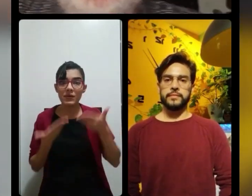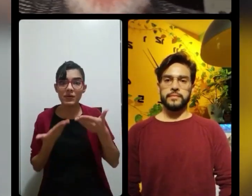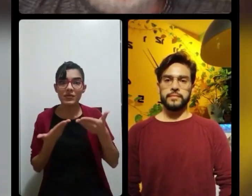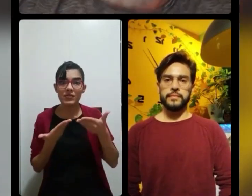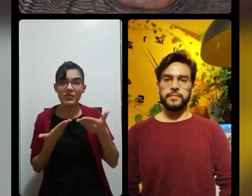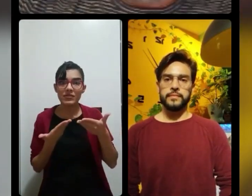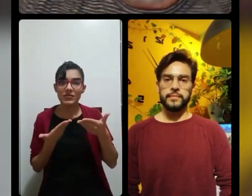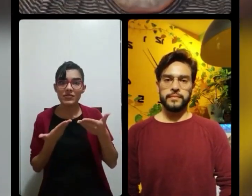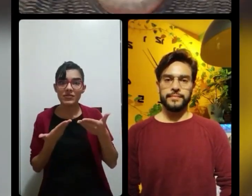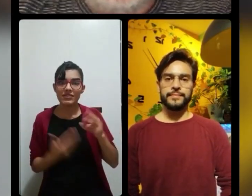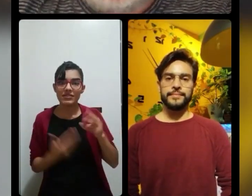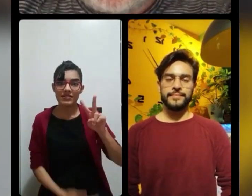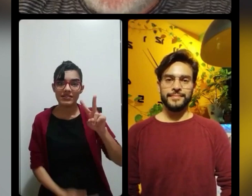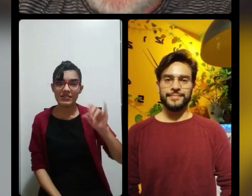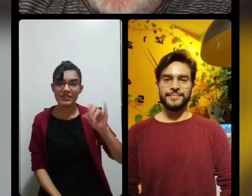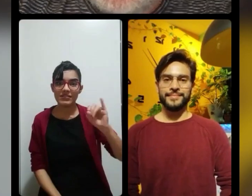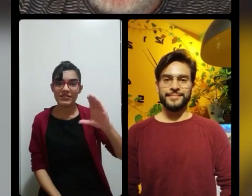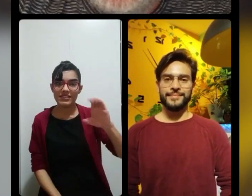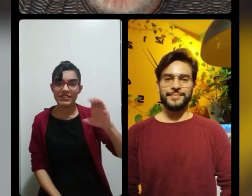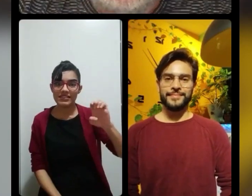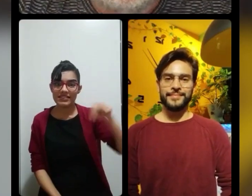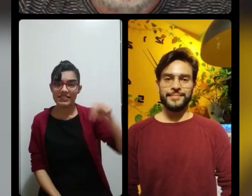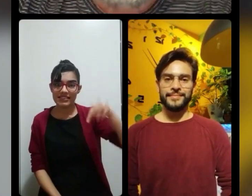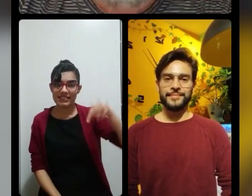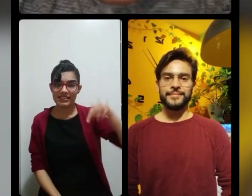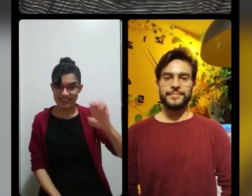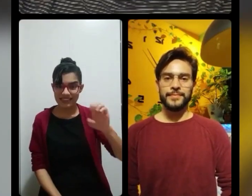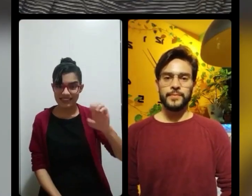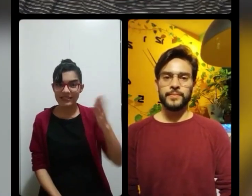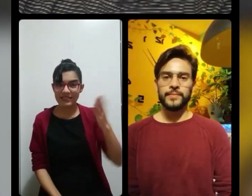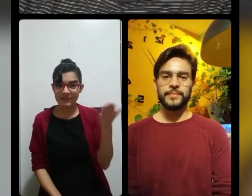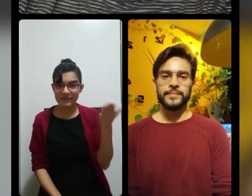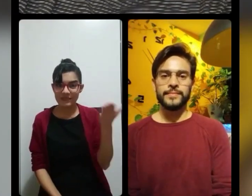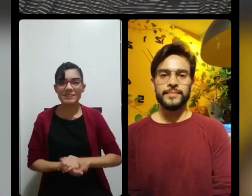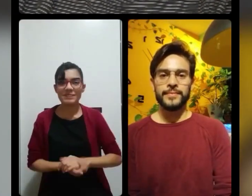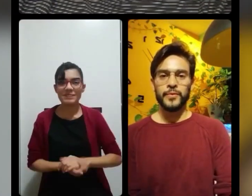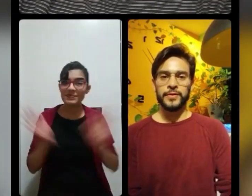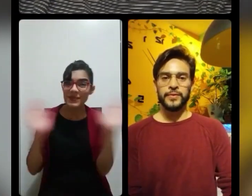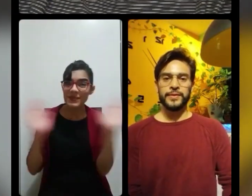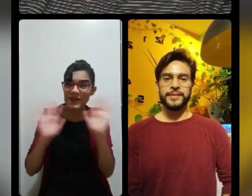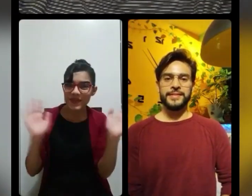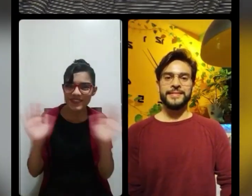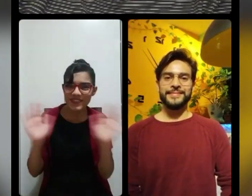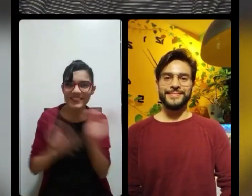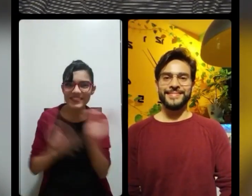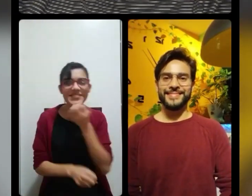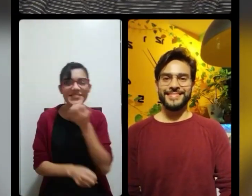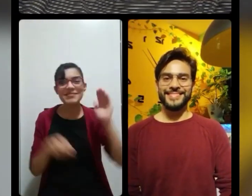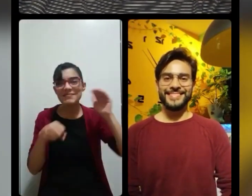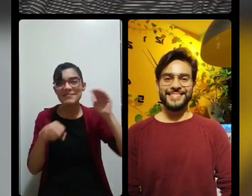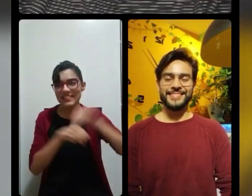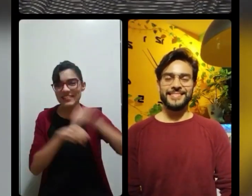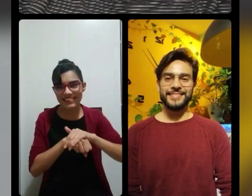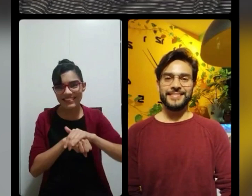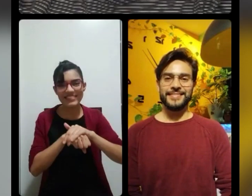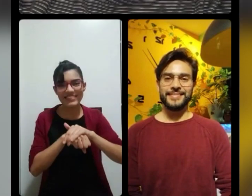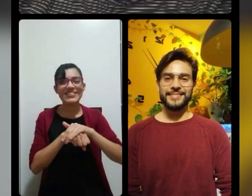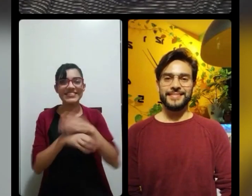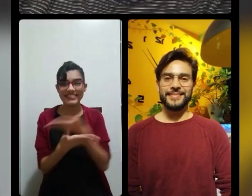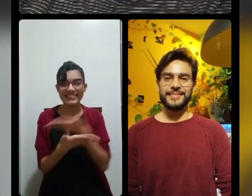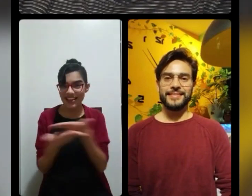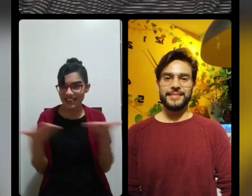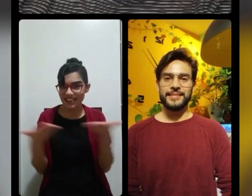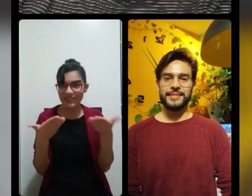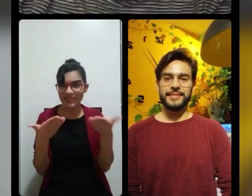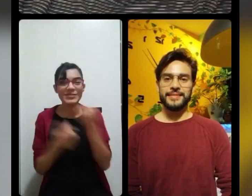Olá, boa noite para todos. Boa noite, professor Joatan. Boa noite. Olha, eu tenho uma